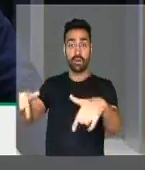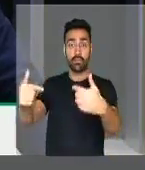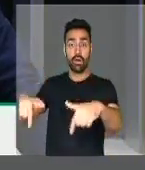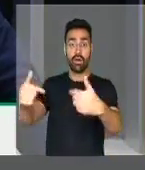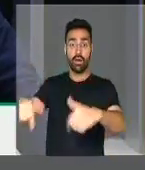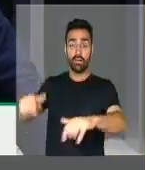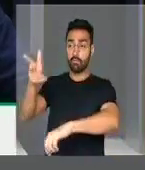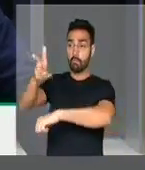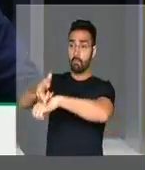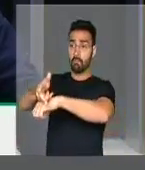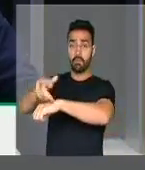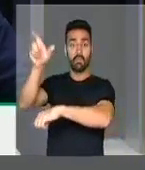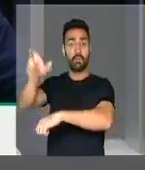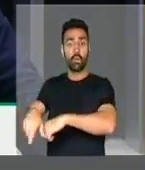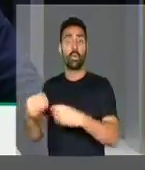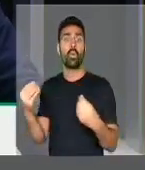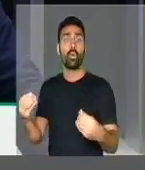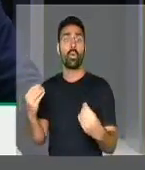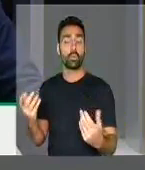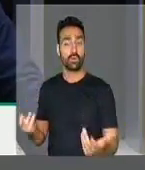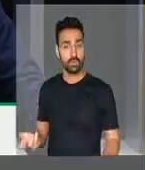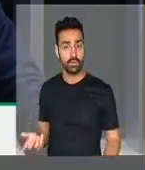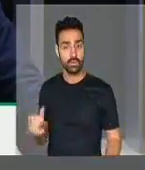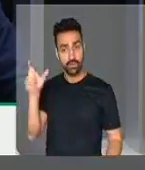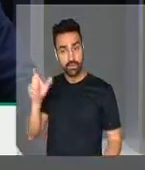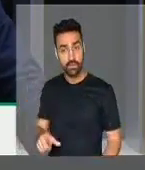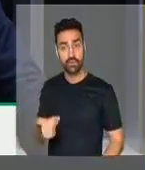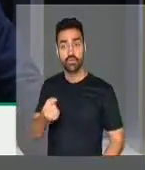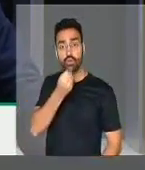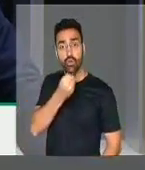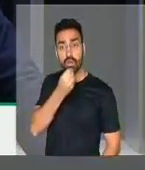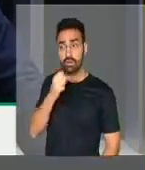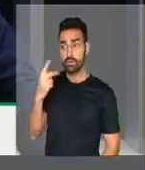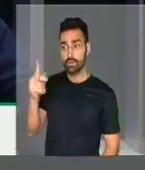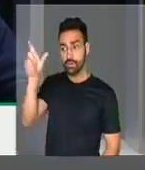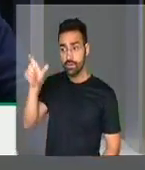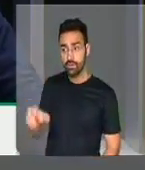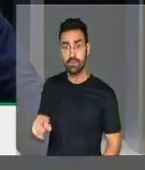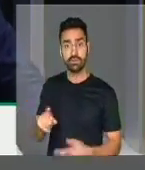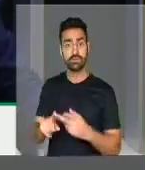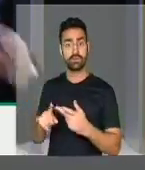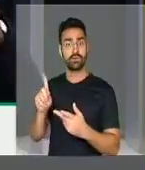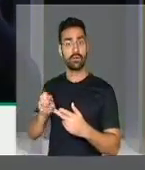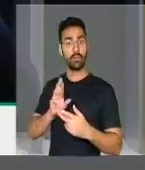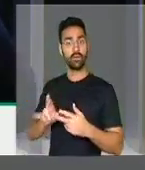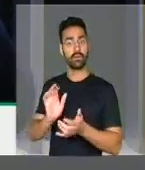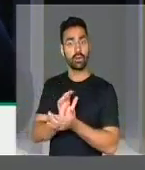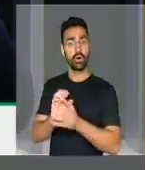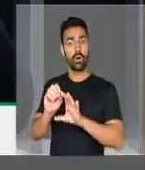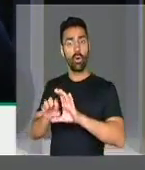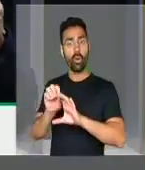e atividade de jornalista de um jornalista como eles de uma instituição como